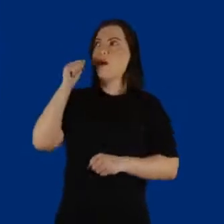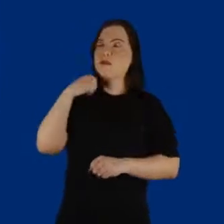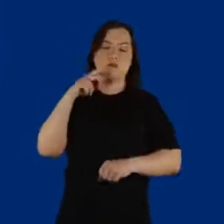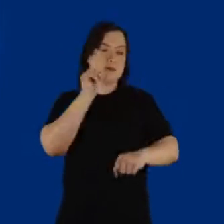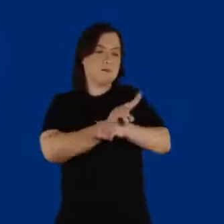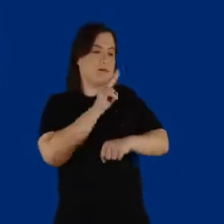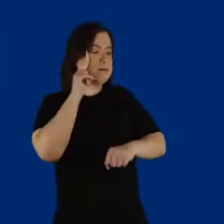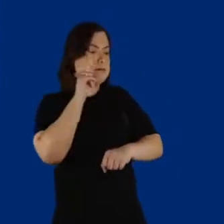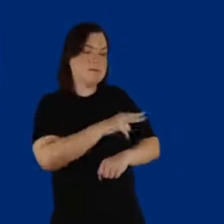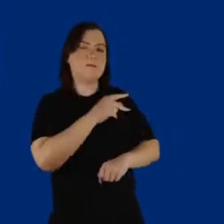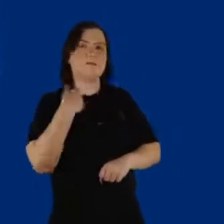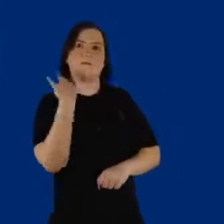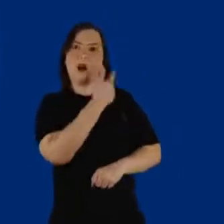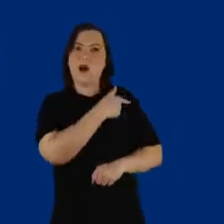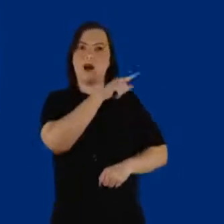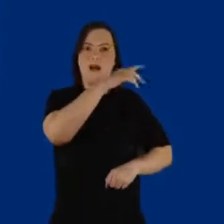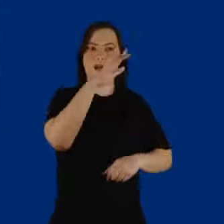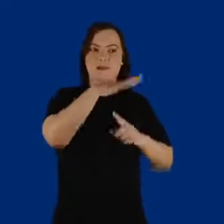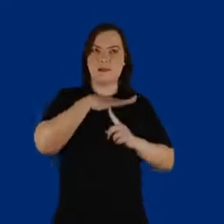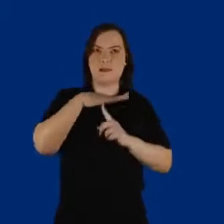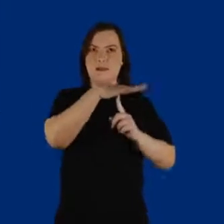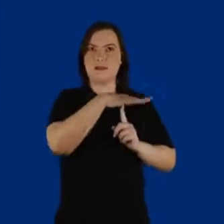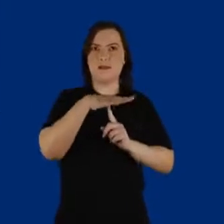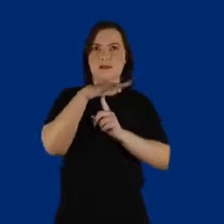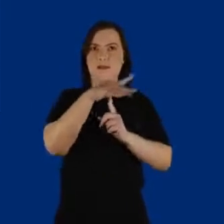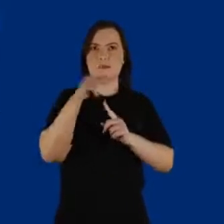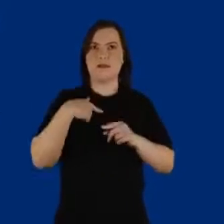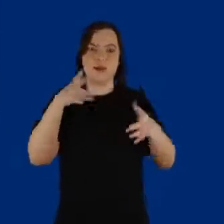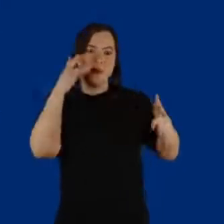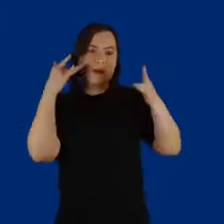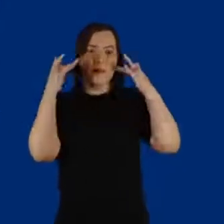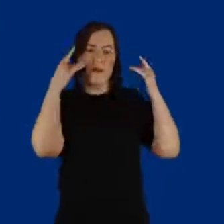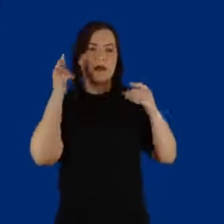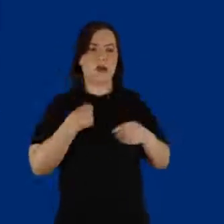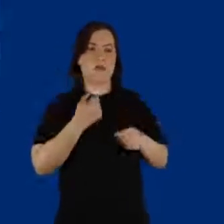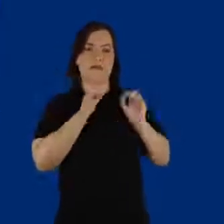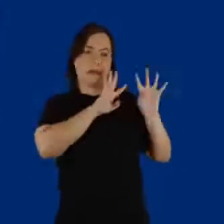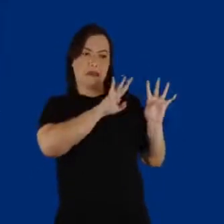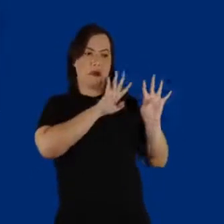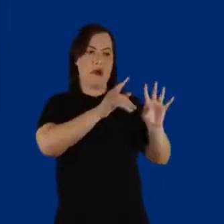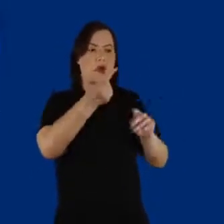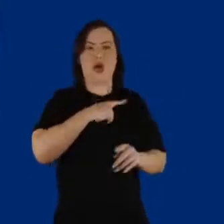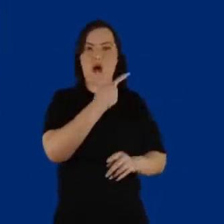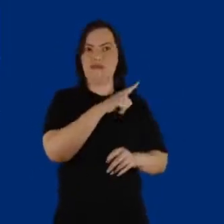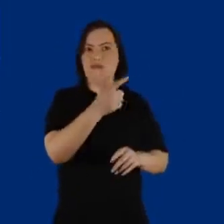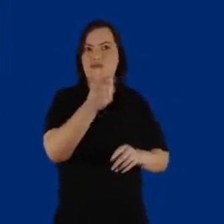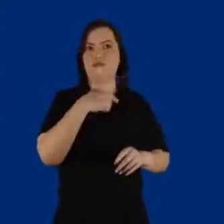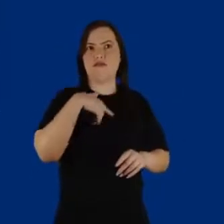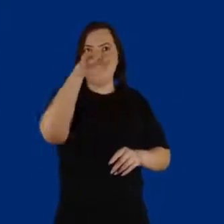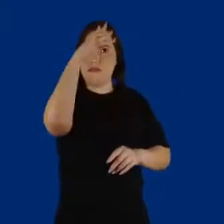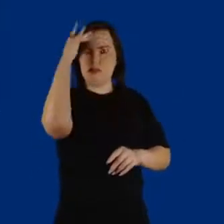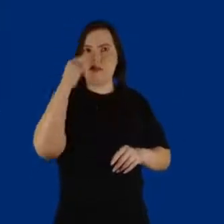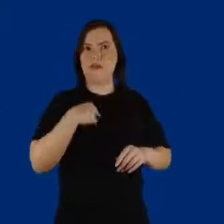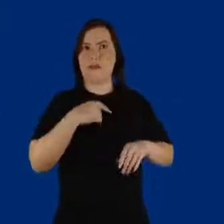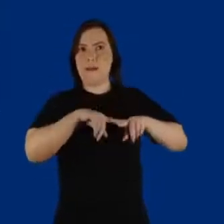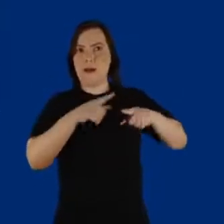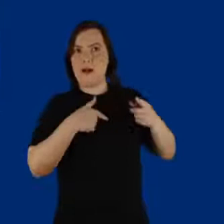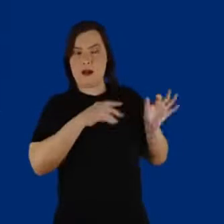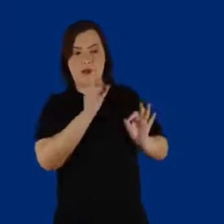supervisiona, e nós estamos na praça com o Hamlet em cartaz, sem aglomerar. A gente não se aglomera, mas a gente se